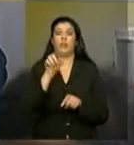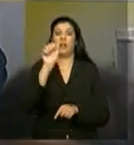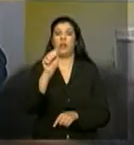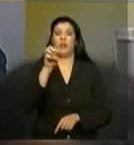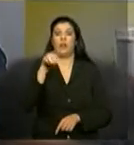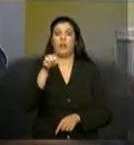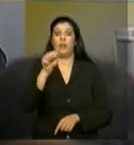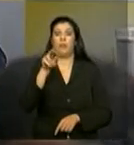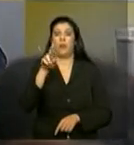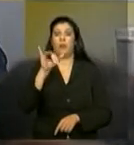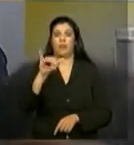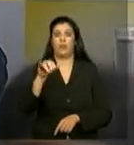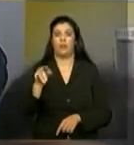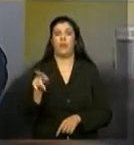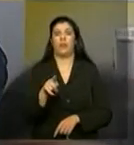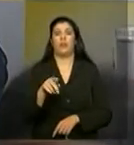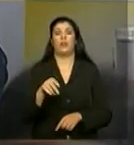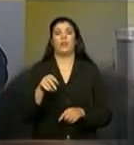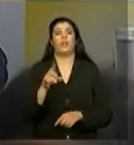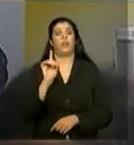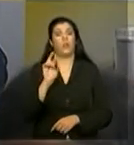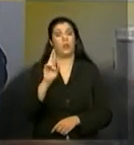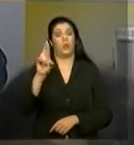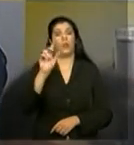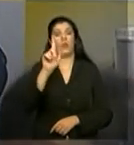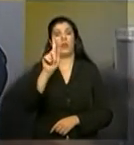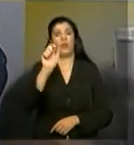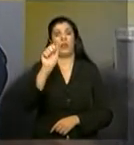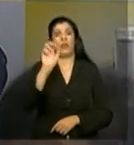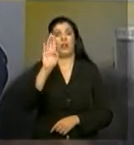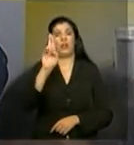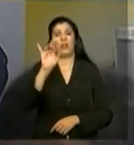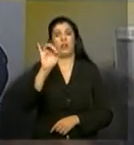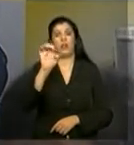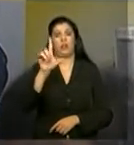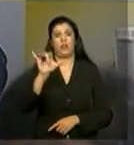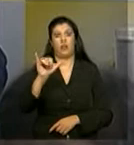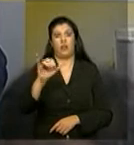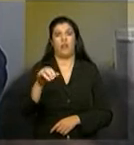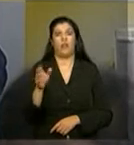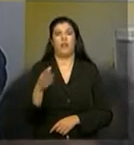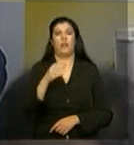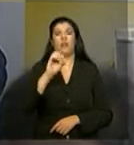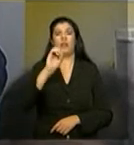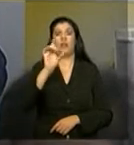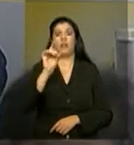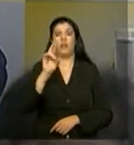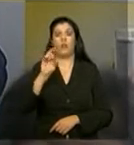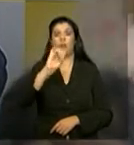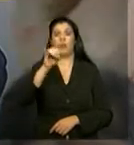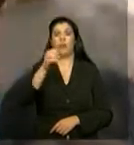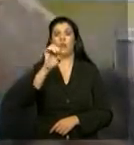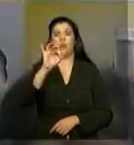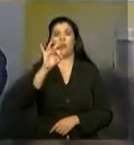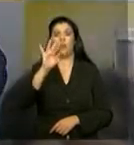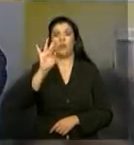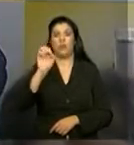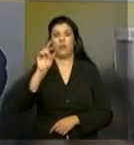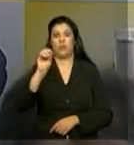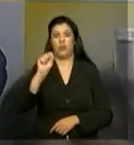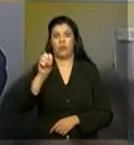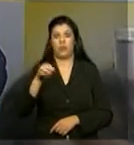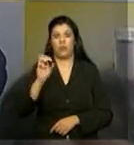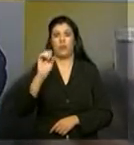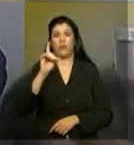de souza júnior a doutora gabrielli rompeu o doutor jeferson evangelista correia e o doutor jorge